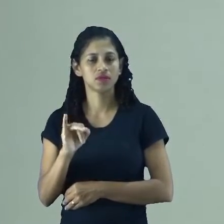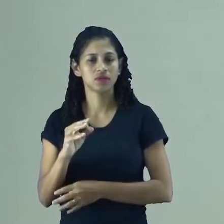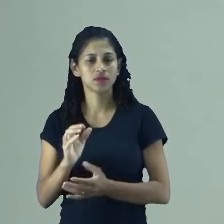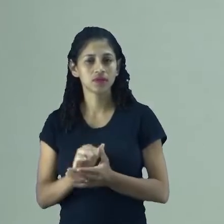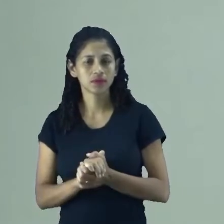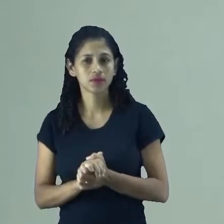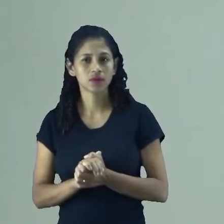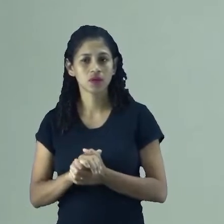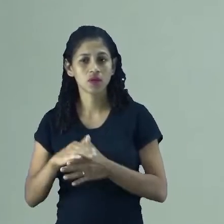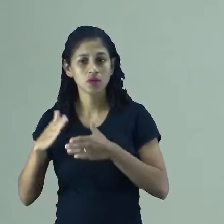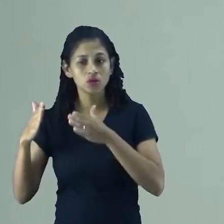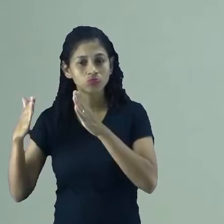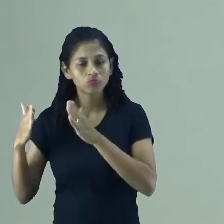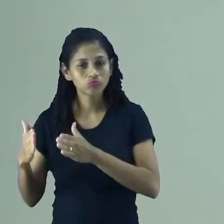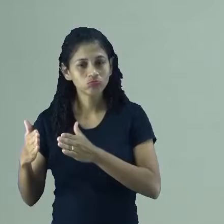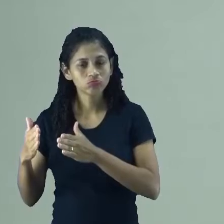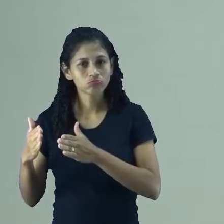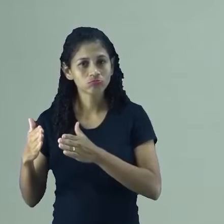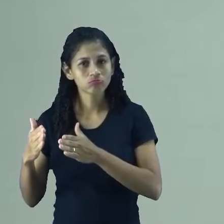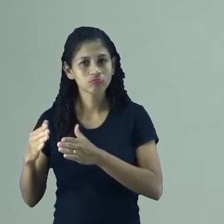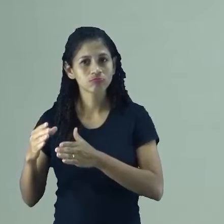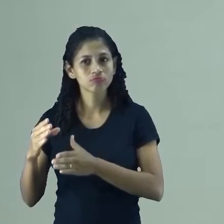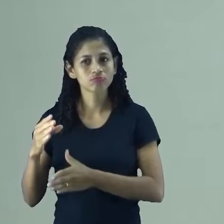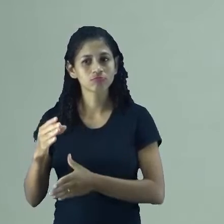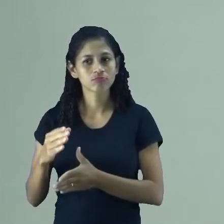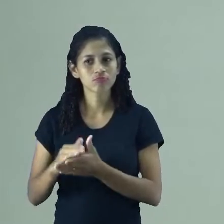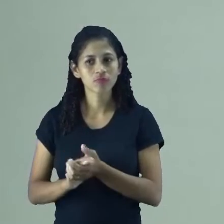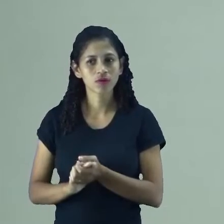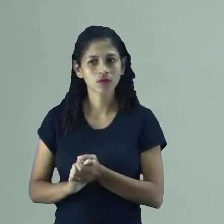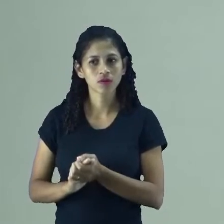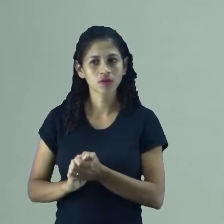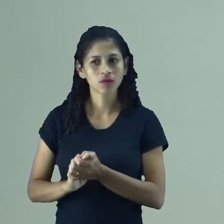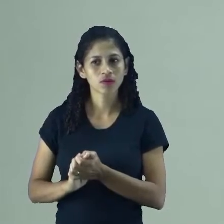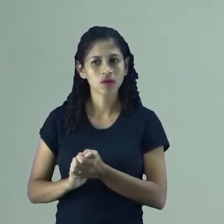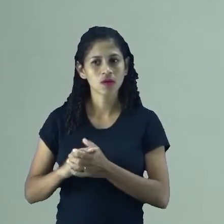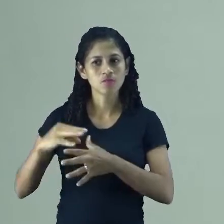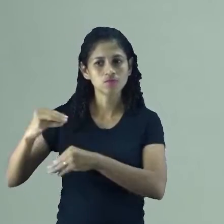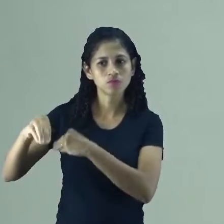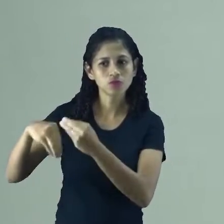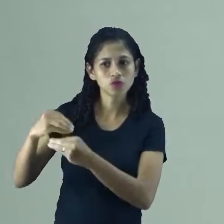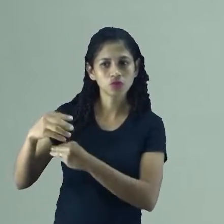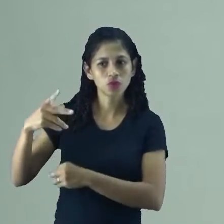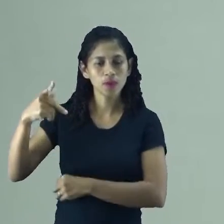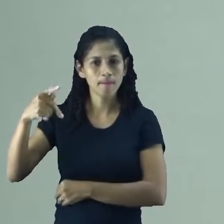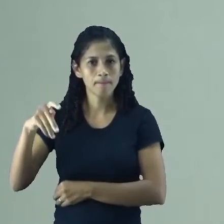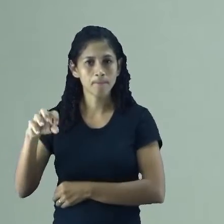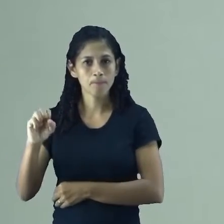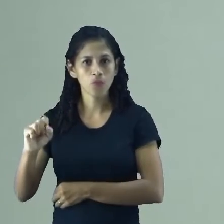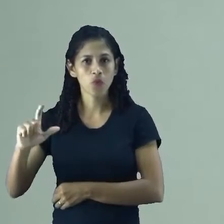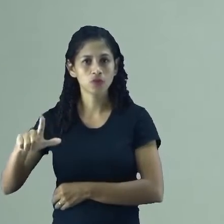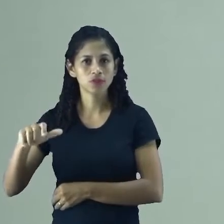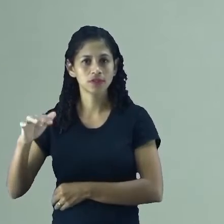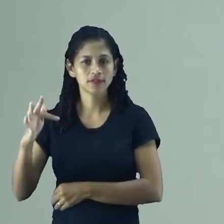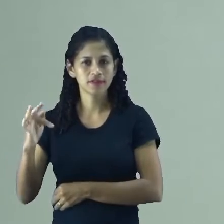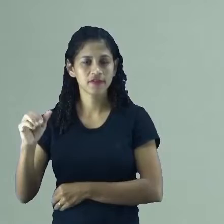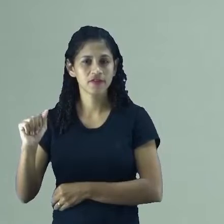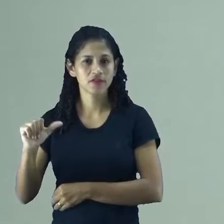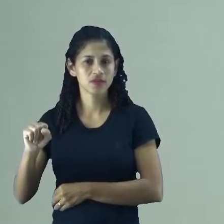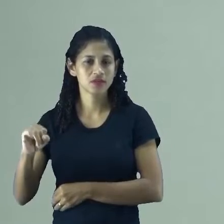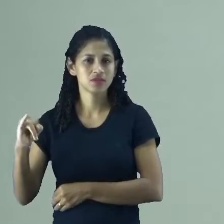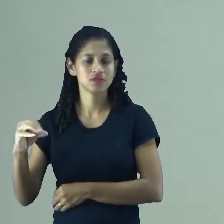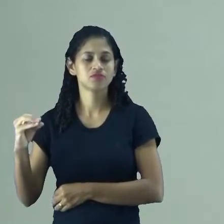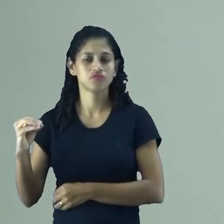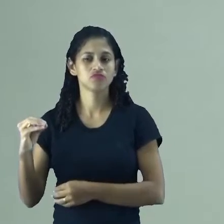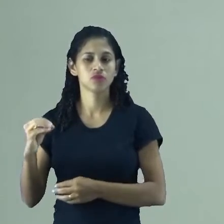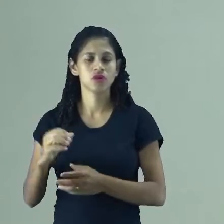são quantos elementos visualmente eu consigo destacar a partir de uma mistura. Se eu consigo observar só 2, significa